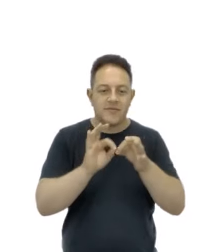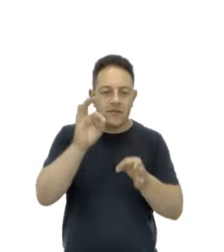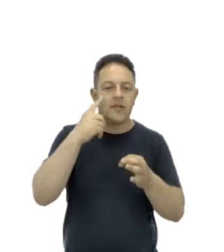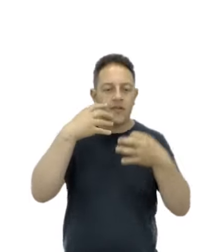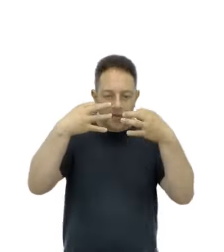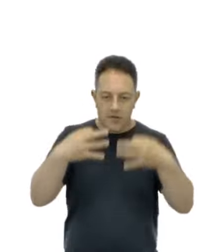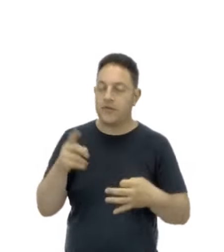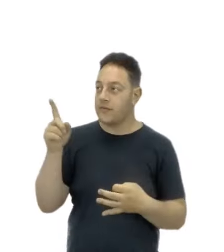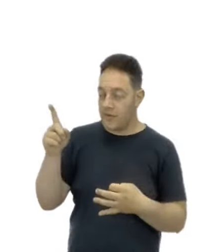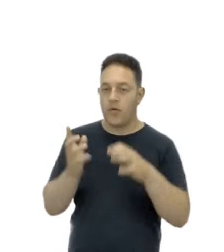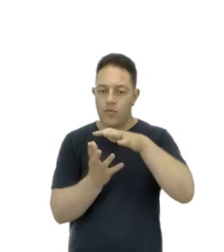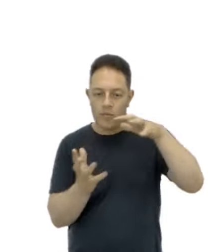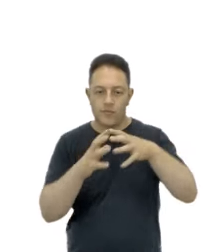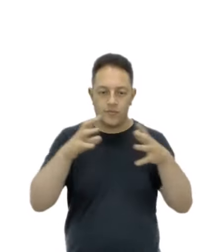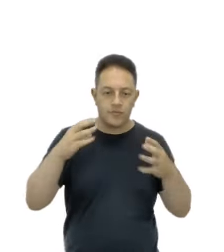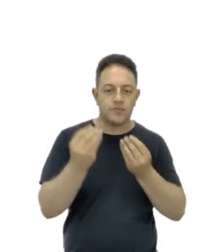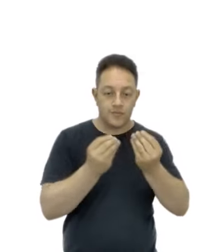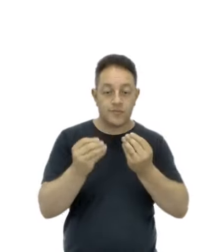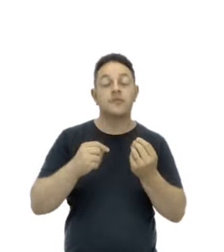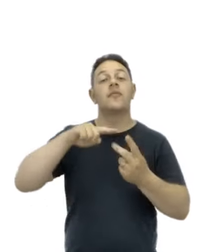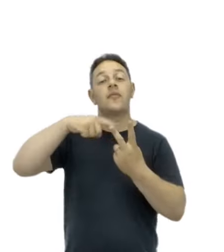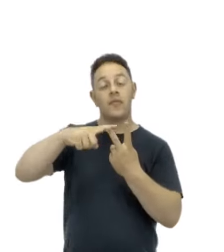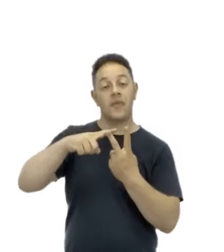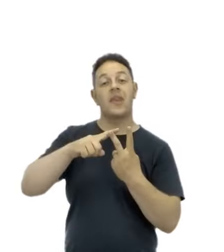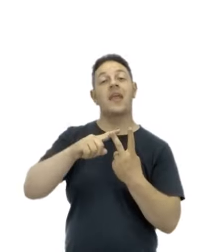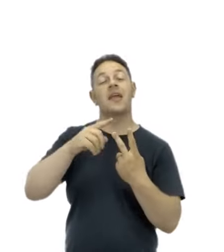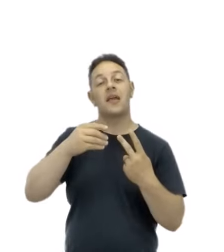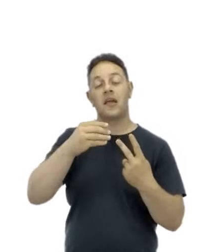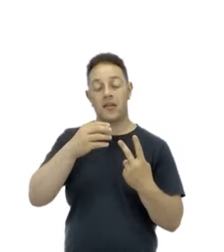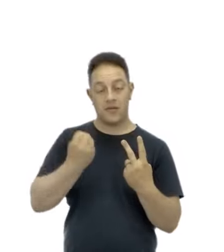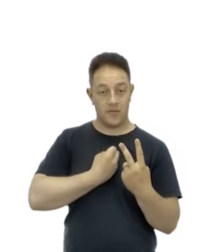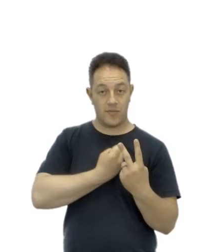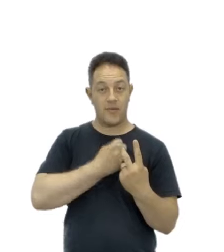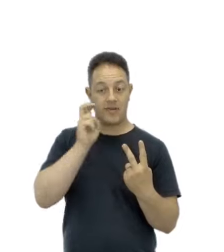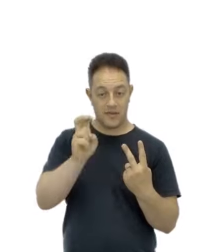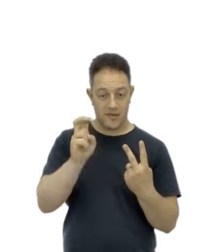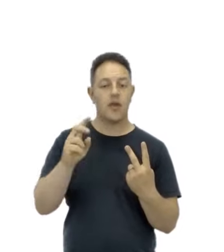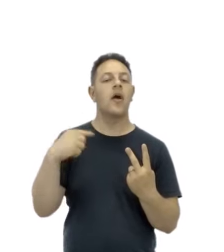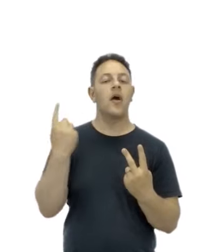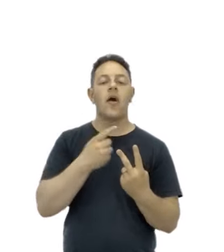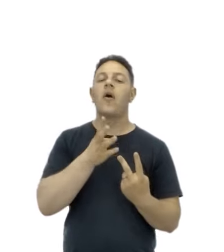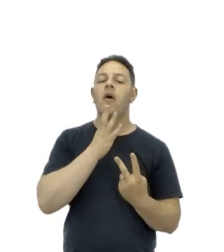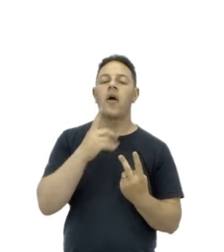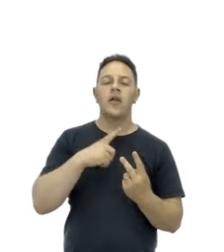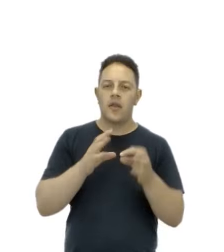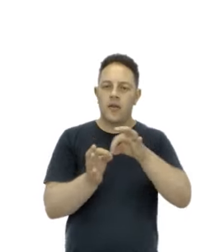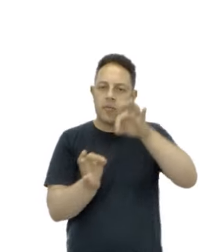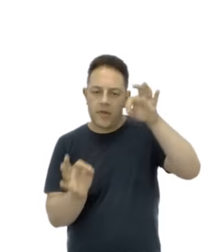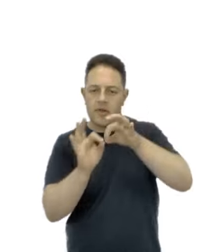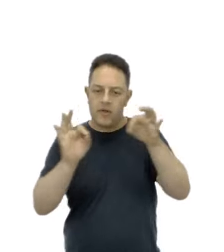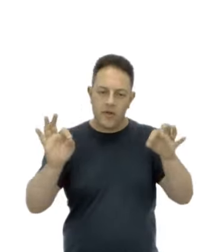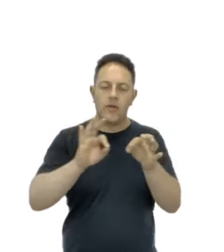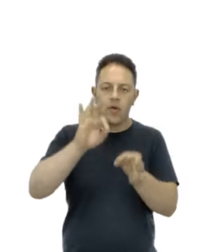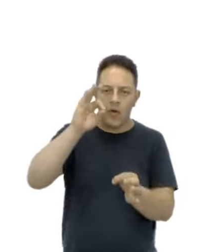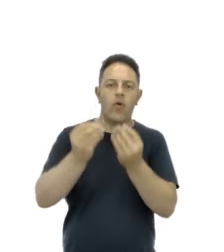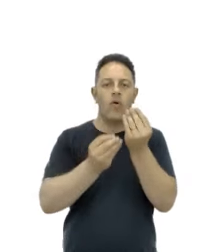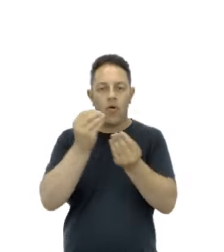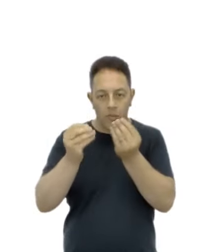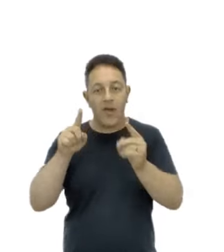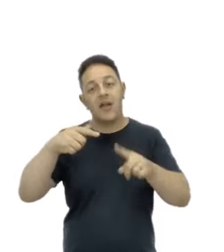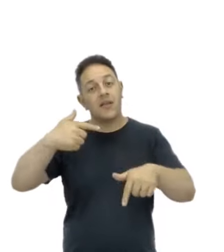proporcionalidade. Na sequência didática 5, partimos do isoformismo de medidas, ou seja, do trabalho com